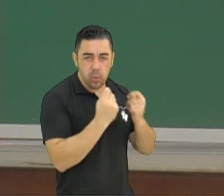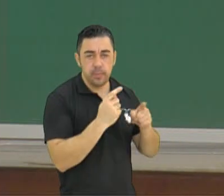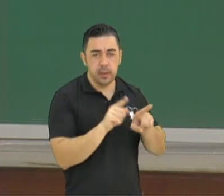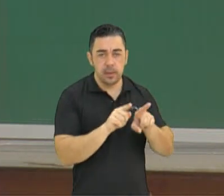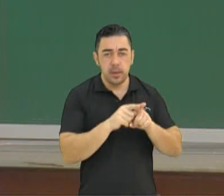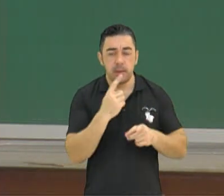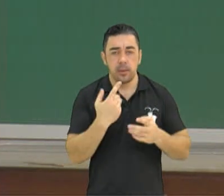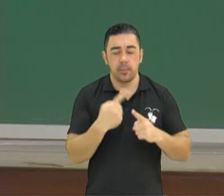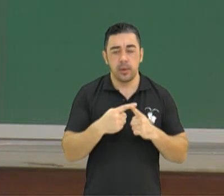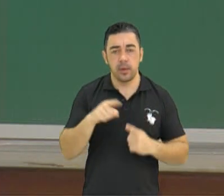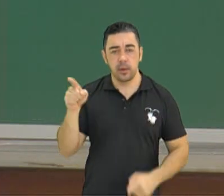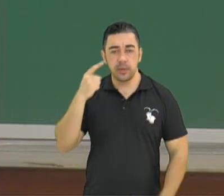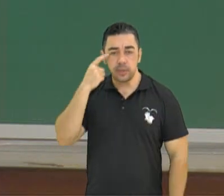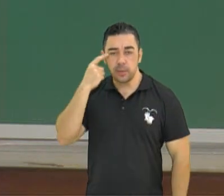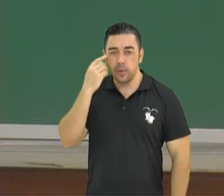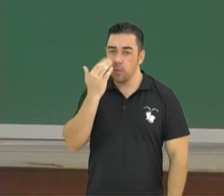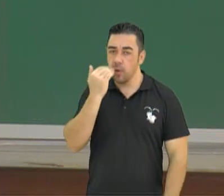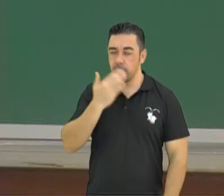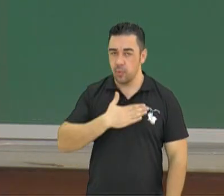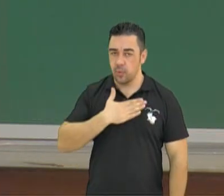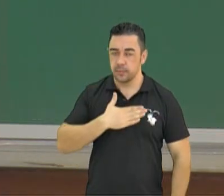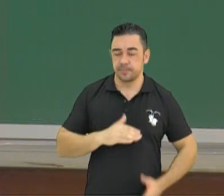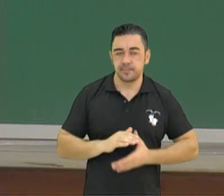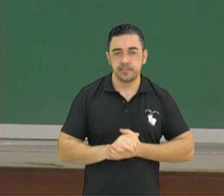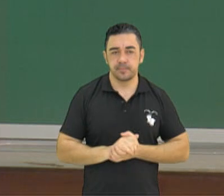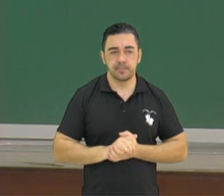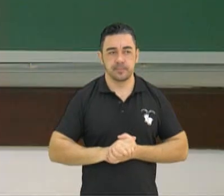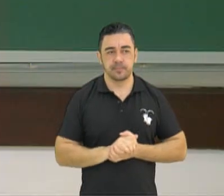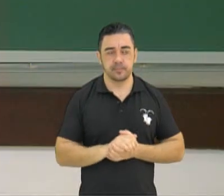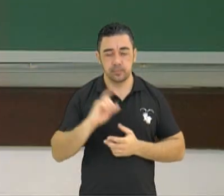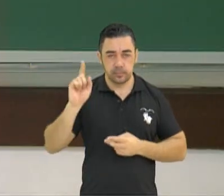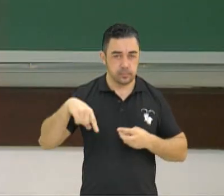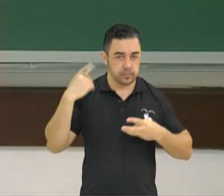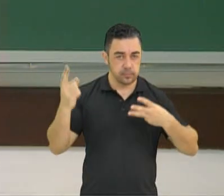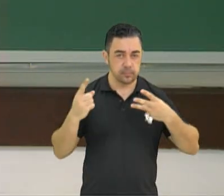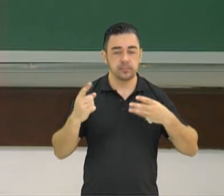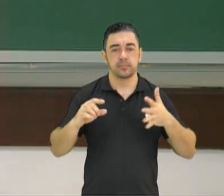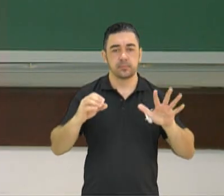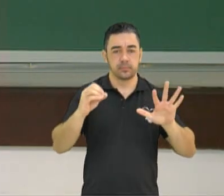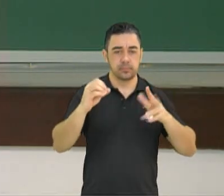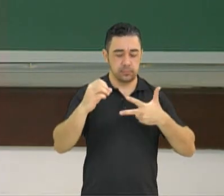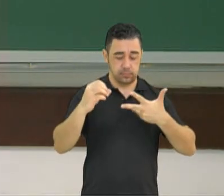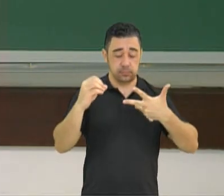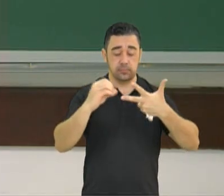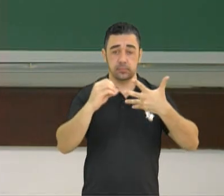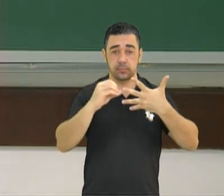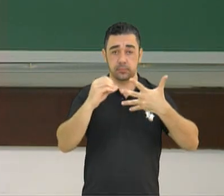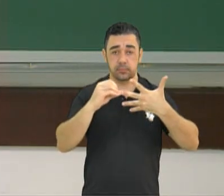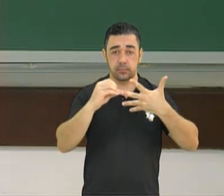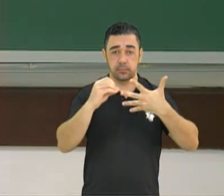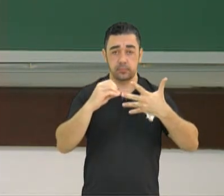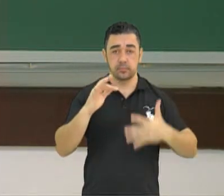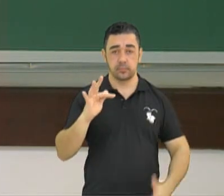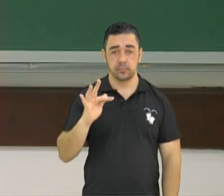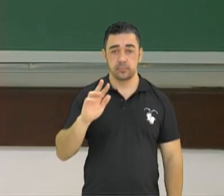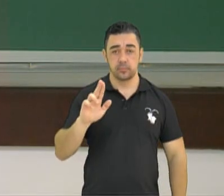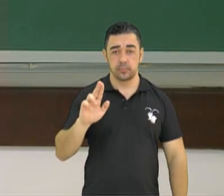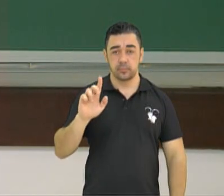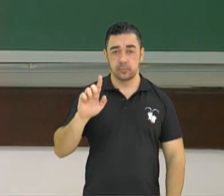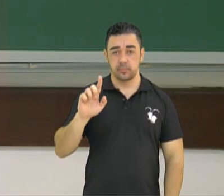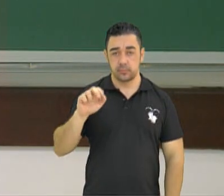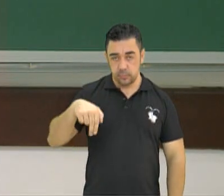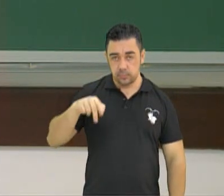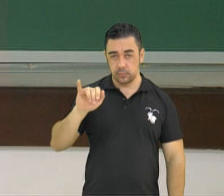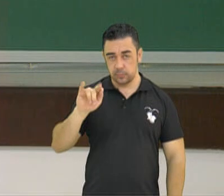para a comida japonesa, que a gente acha bastante. Próximo reino, reino fungi. Olha só, gente. Vamos lá para